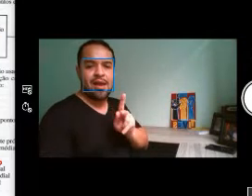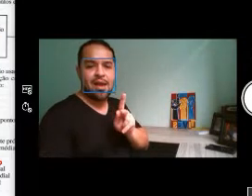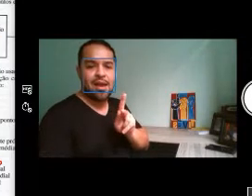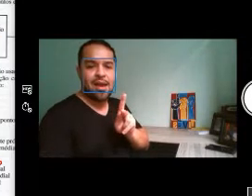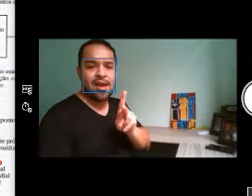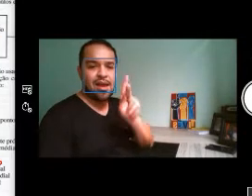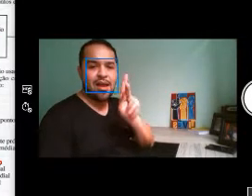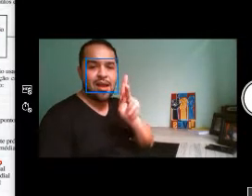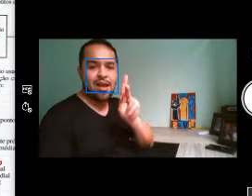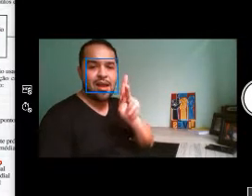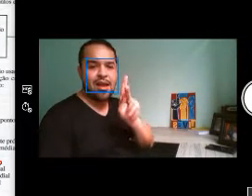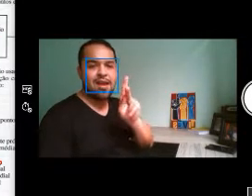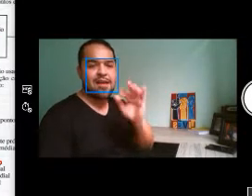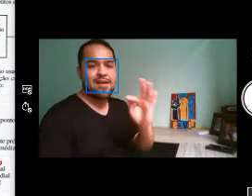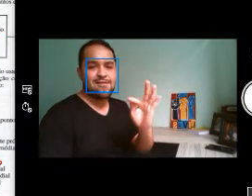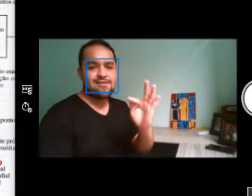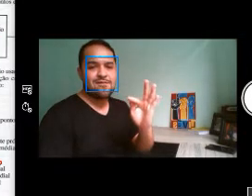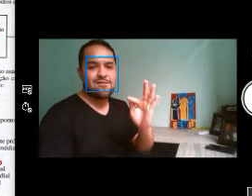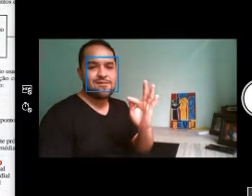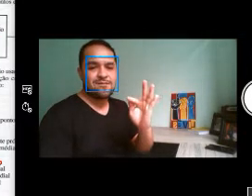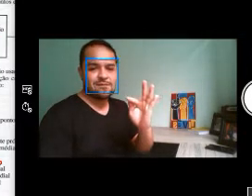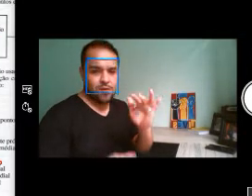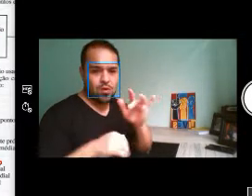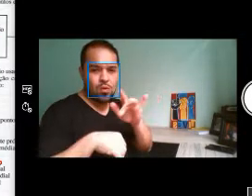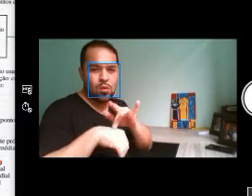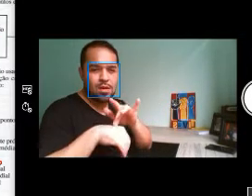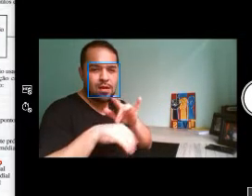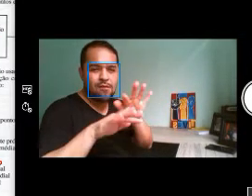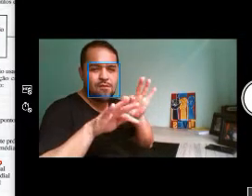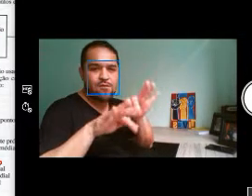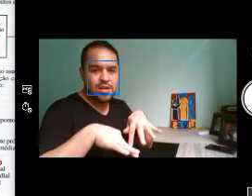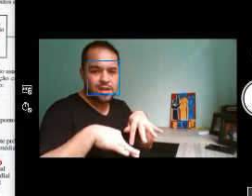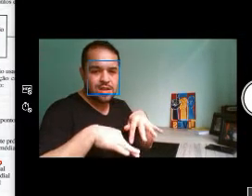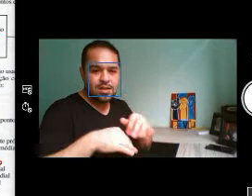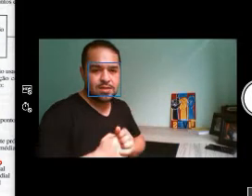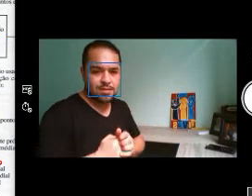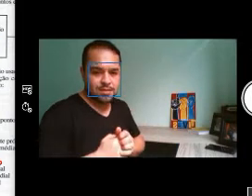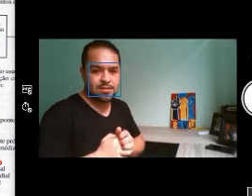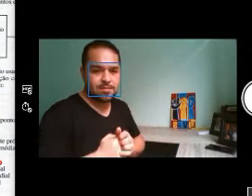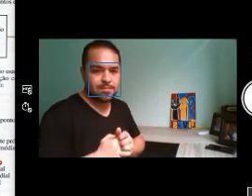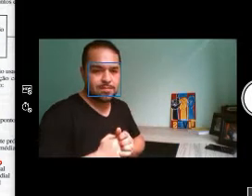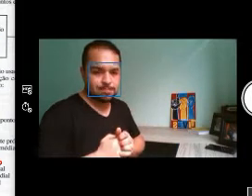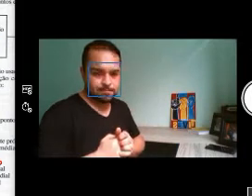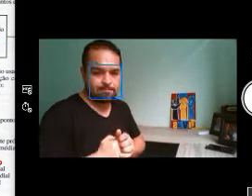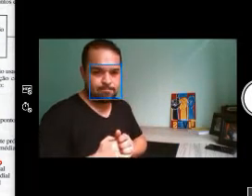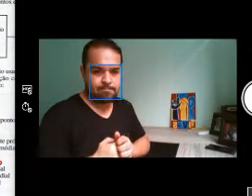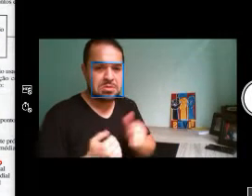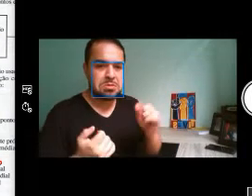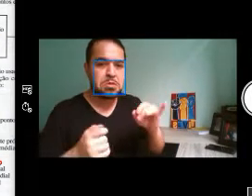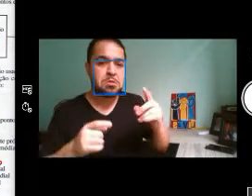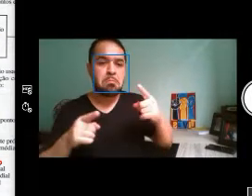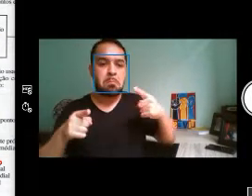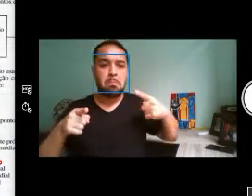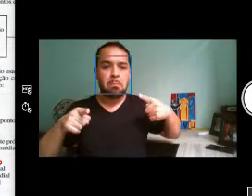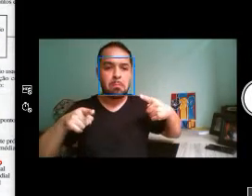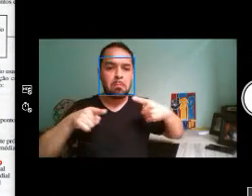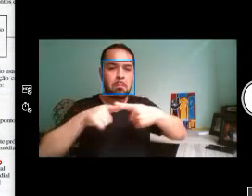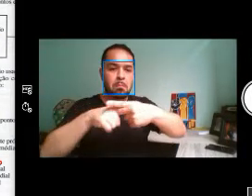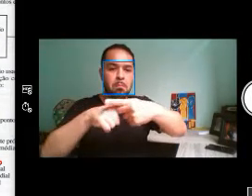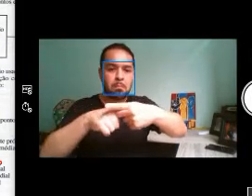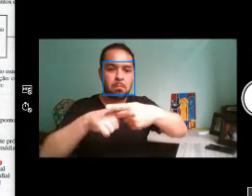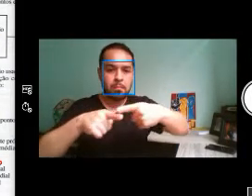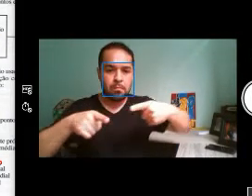KF, para indicar que esse toque é final. Ok? Se é um toque